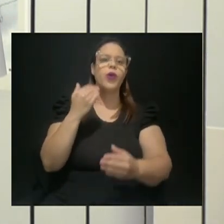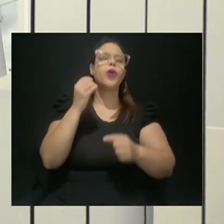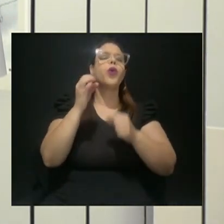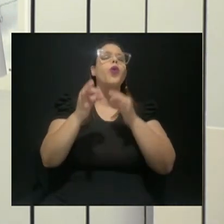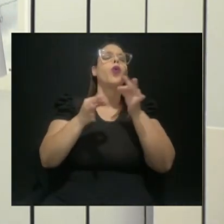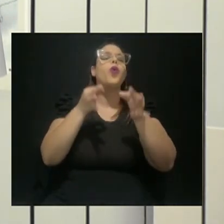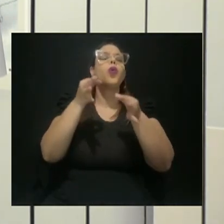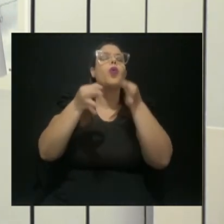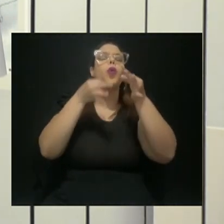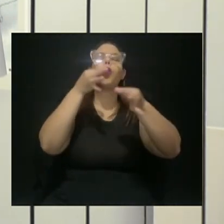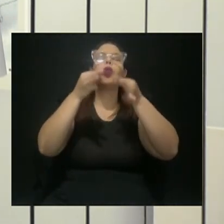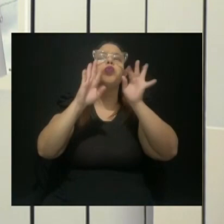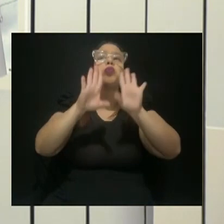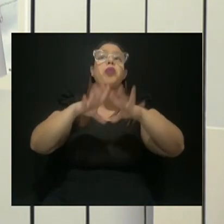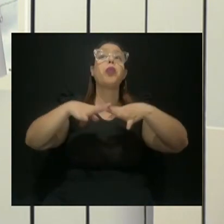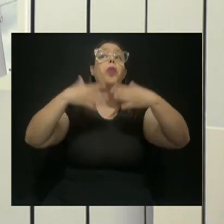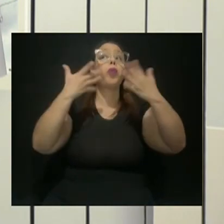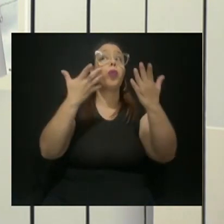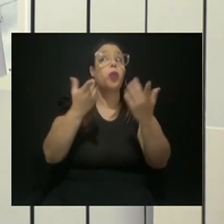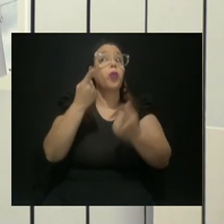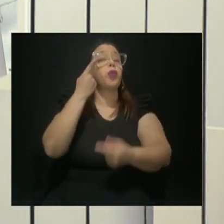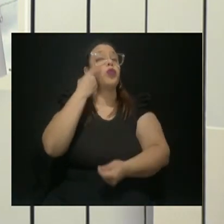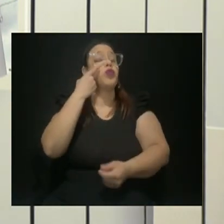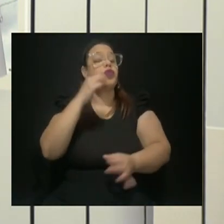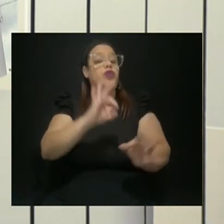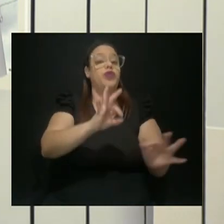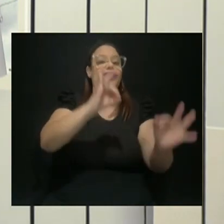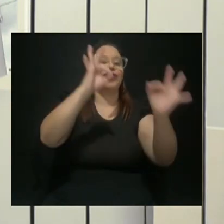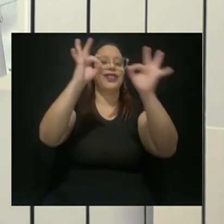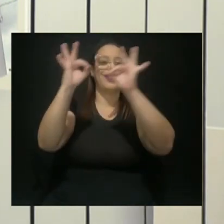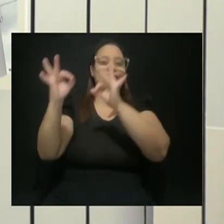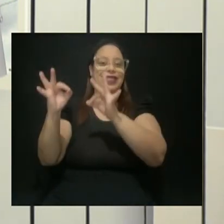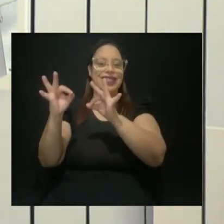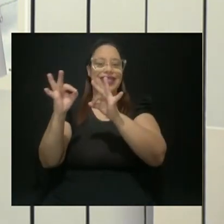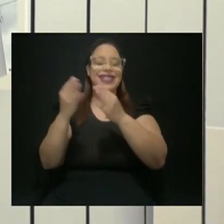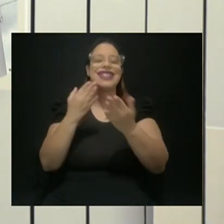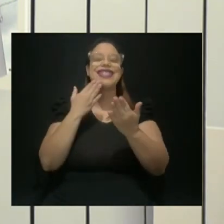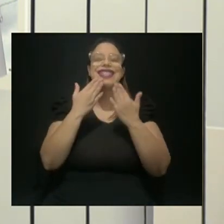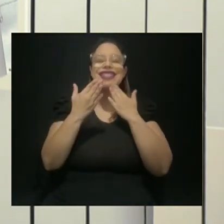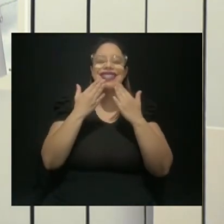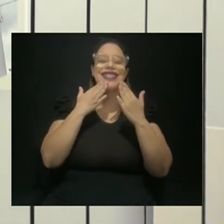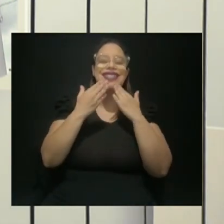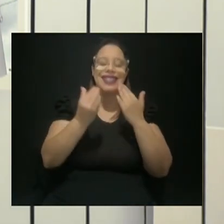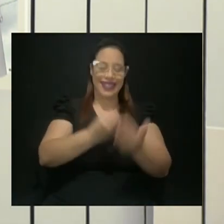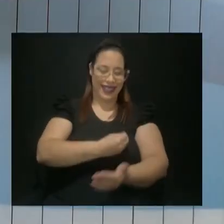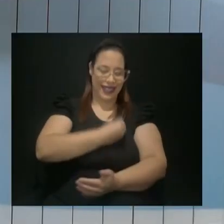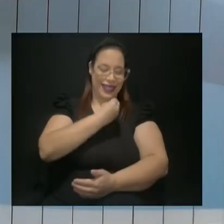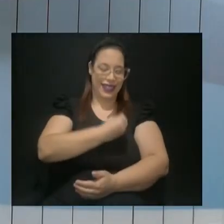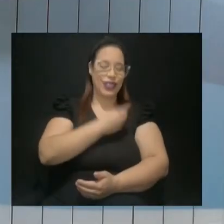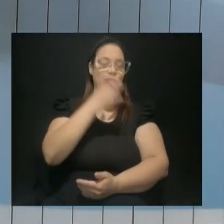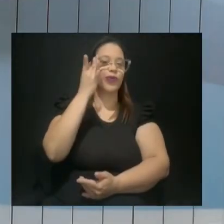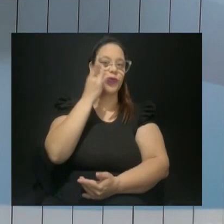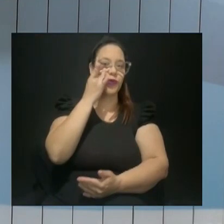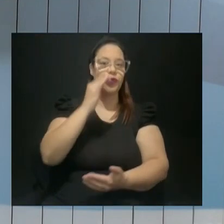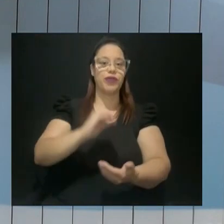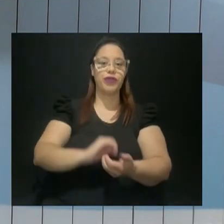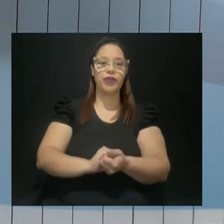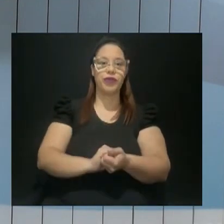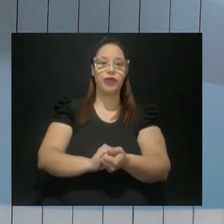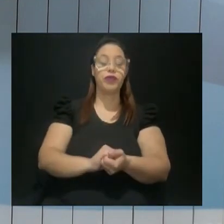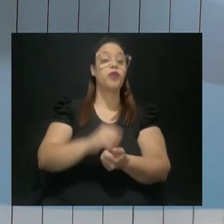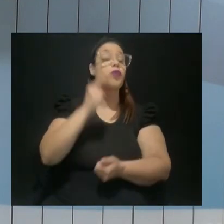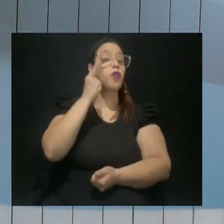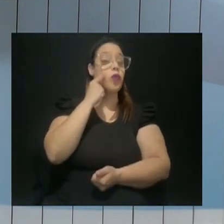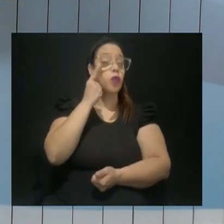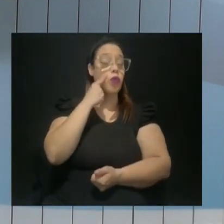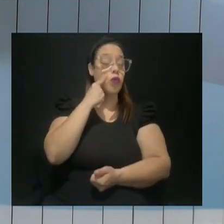uma crítica construtiva, o que você quer assistir aqui no nosso telejornal, que a gente conversa ao vivo. Confira a partir